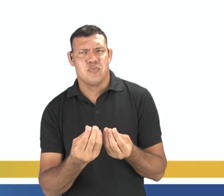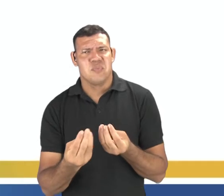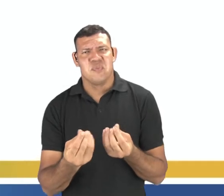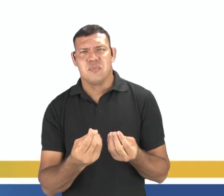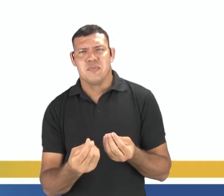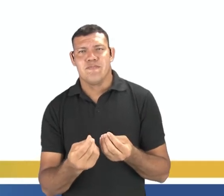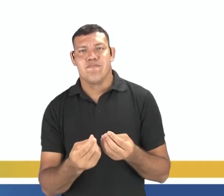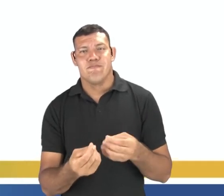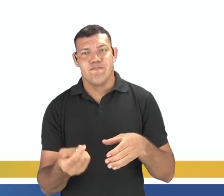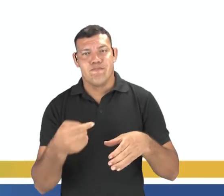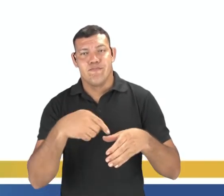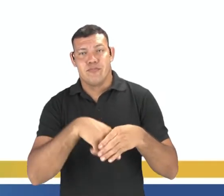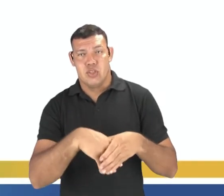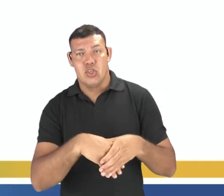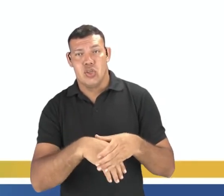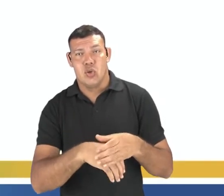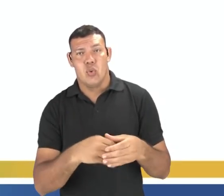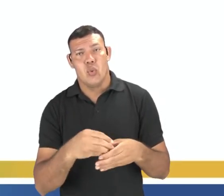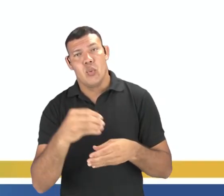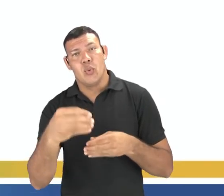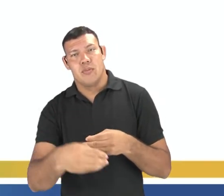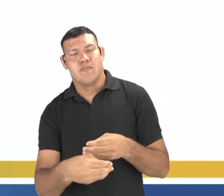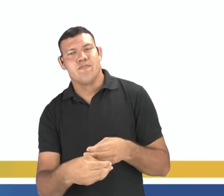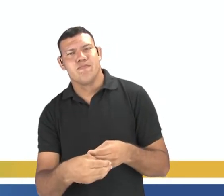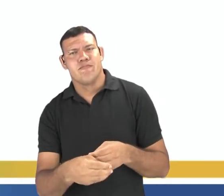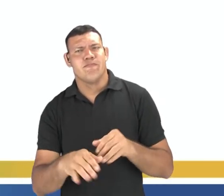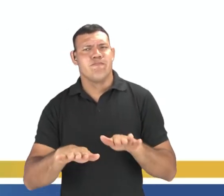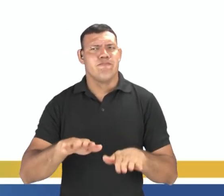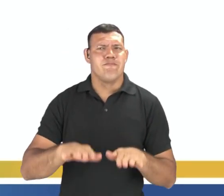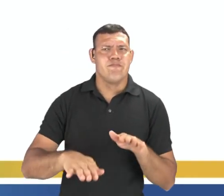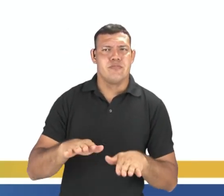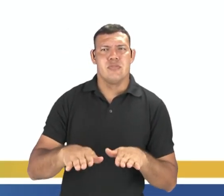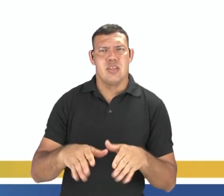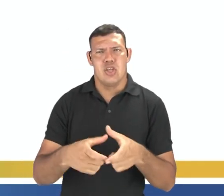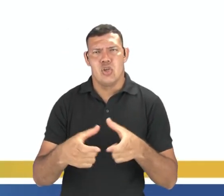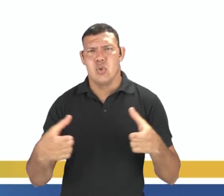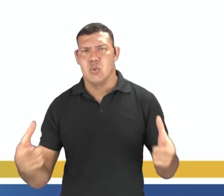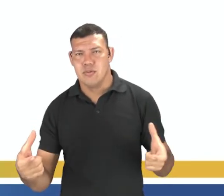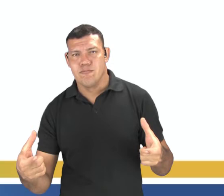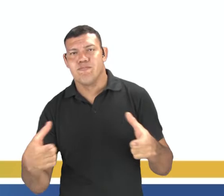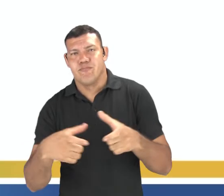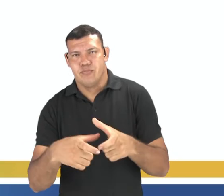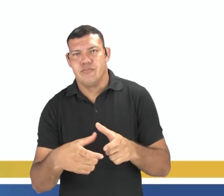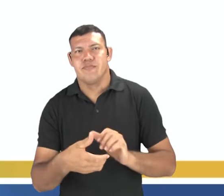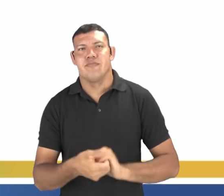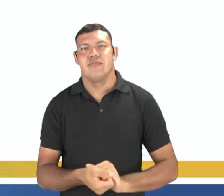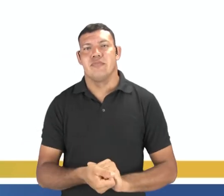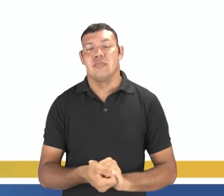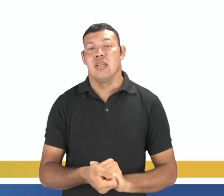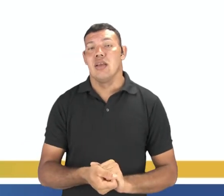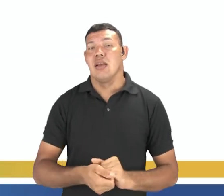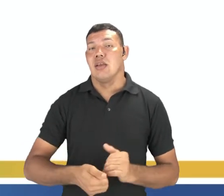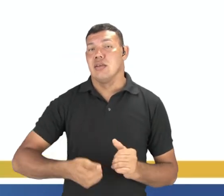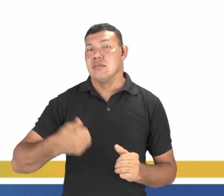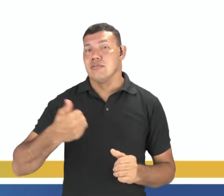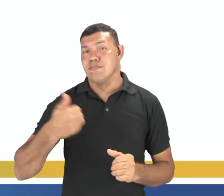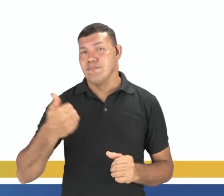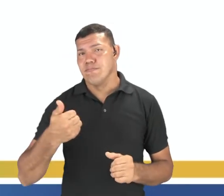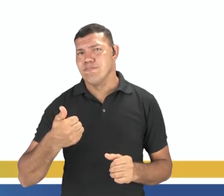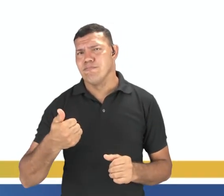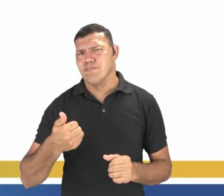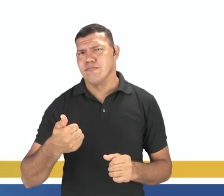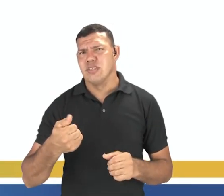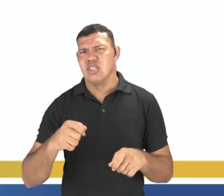como externamente. Ela pode variar de tamanho e forma. No primeiro ato sexual, ela sofre